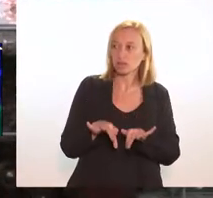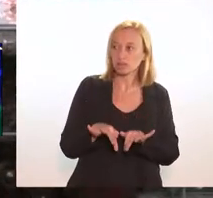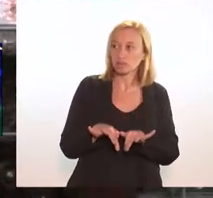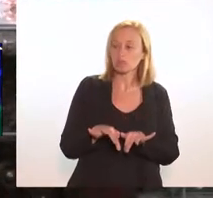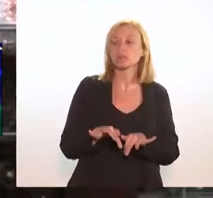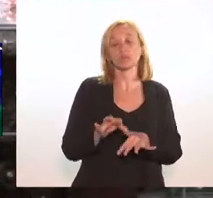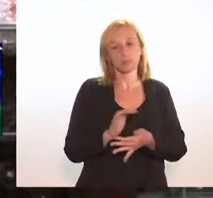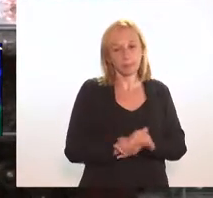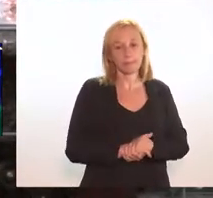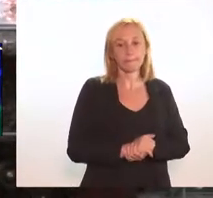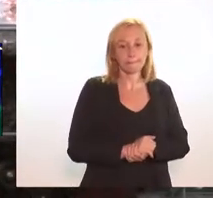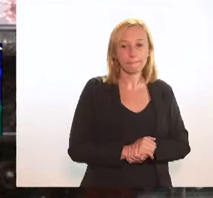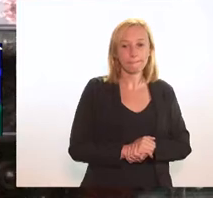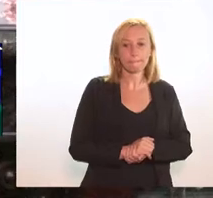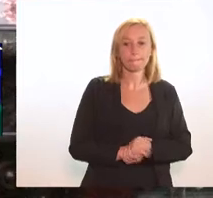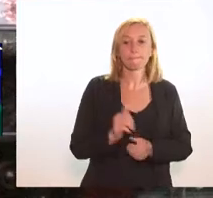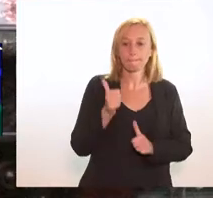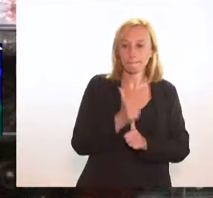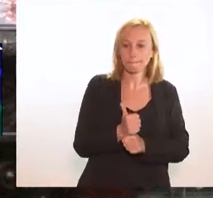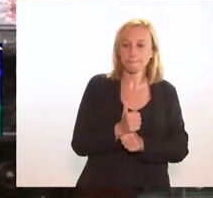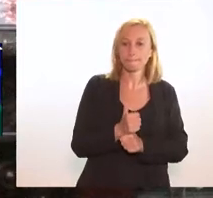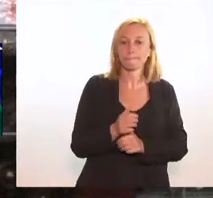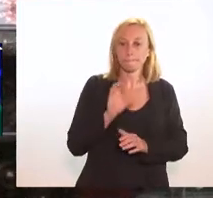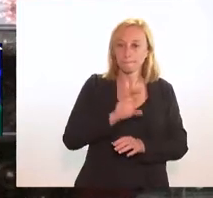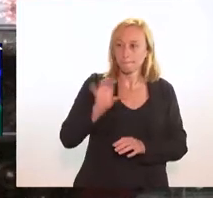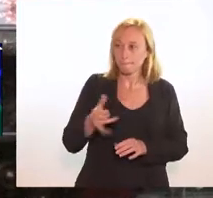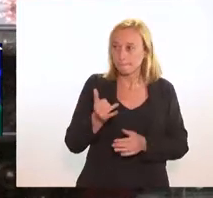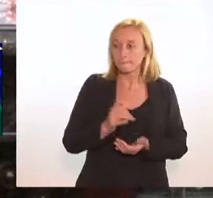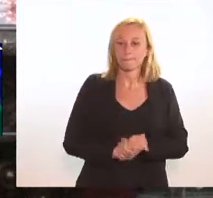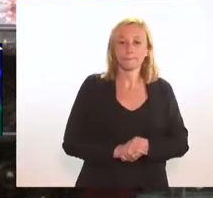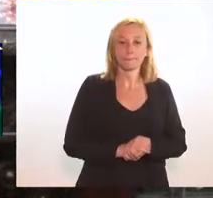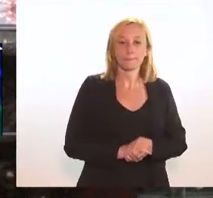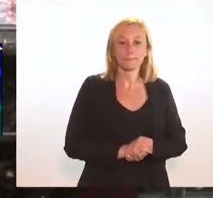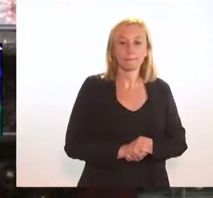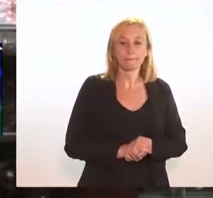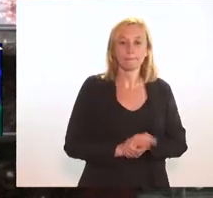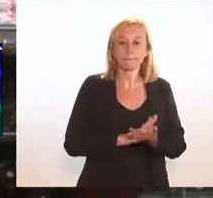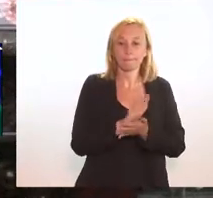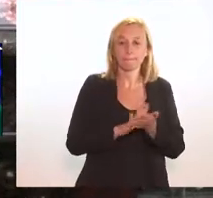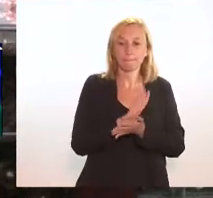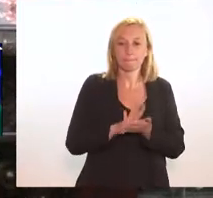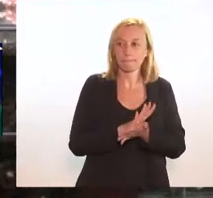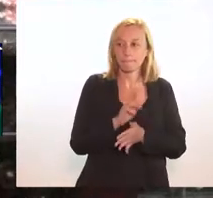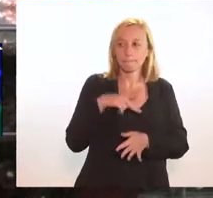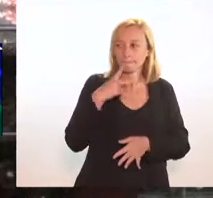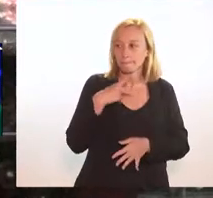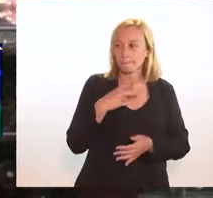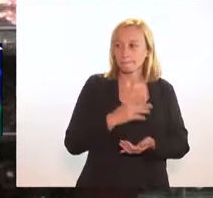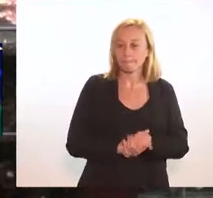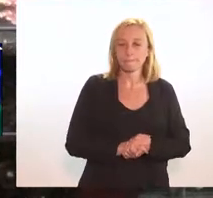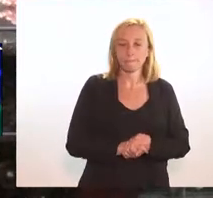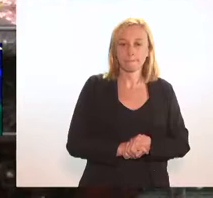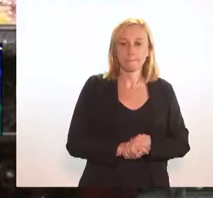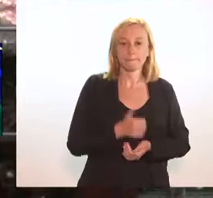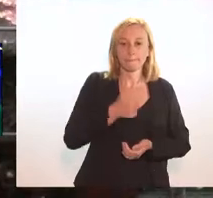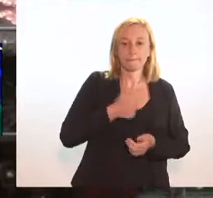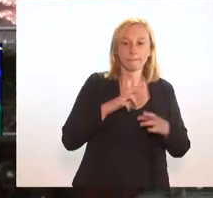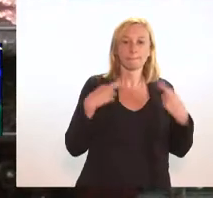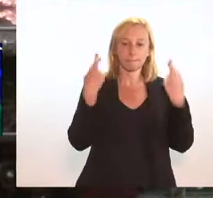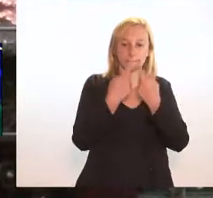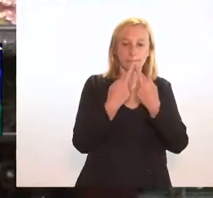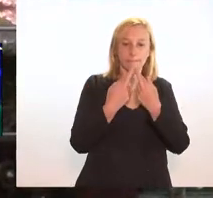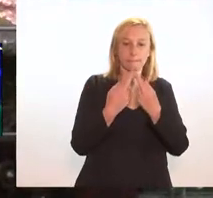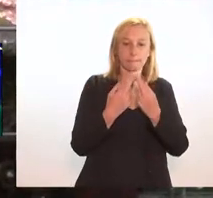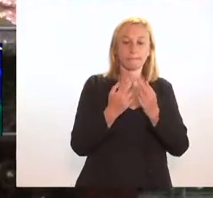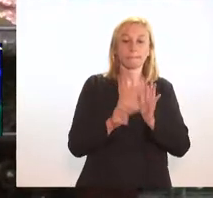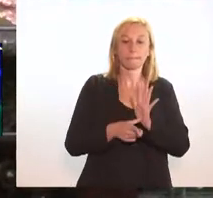engano. Substitutivo na CCJ. Nada mais a tratar na primeira sessão.